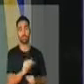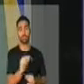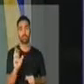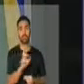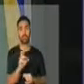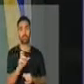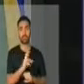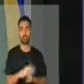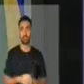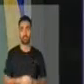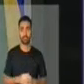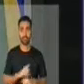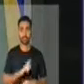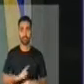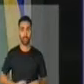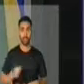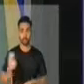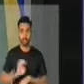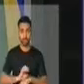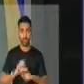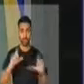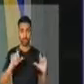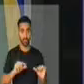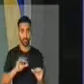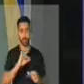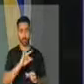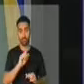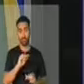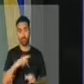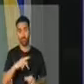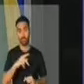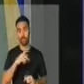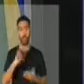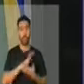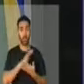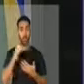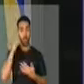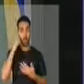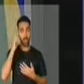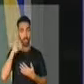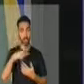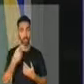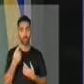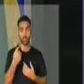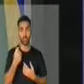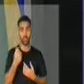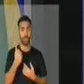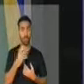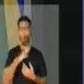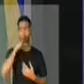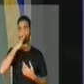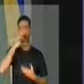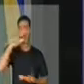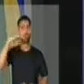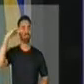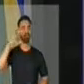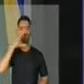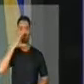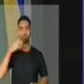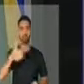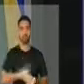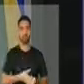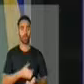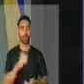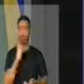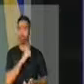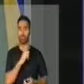R$ 560 mil. Quando você fala que o governo do Estado vai diminuir o repasse para a FAP, alguns podem imaginar que o repasse é algo estratosférico e que o governo do